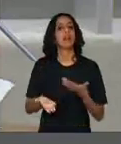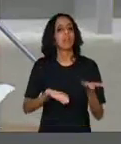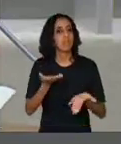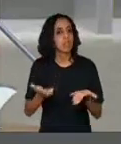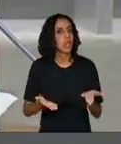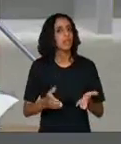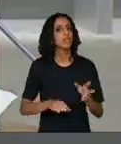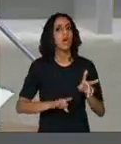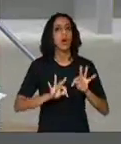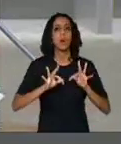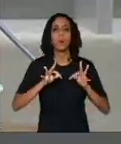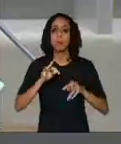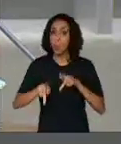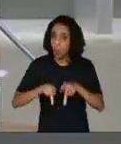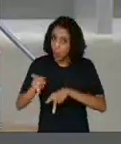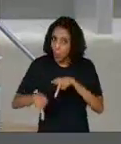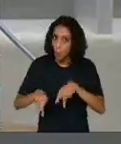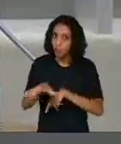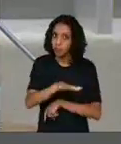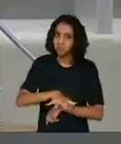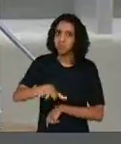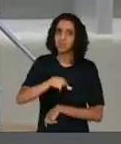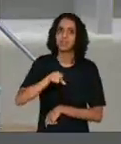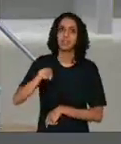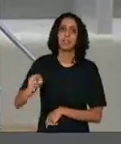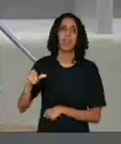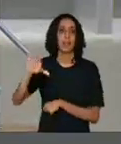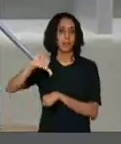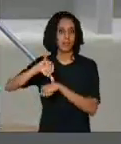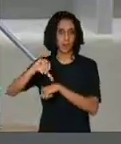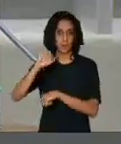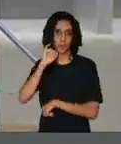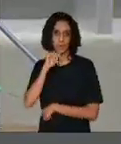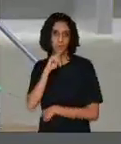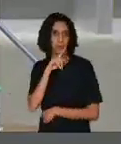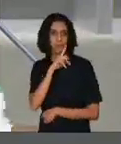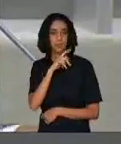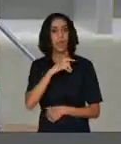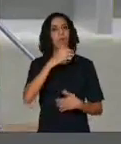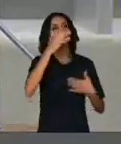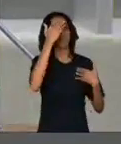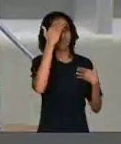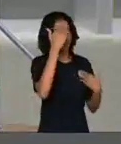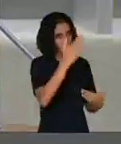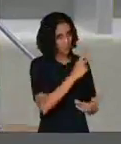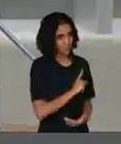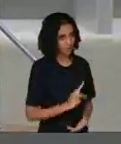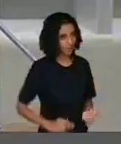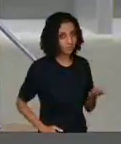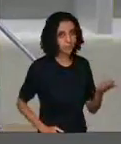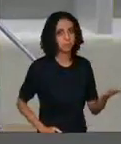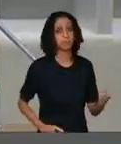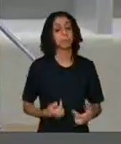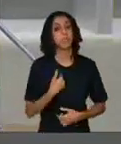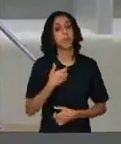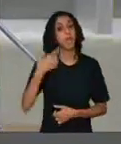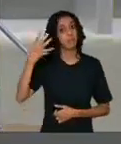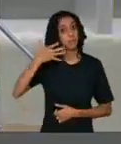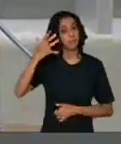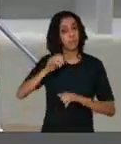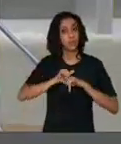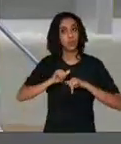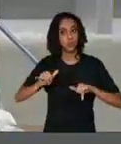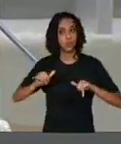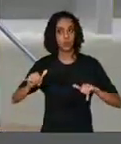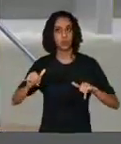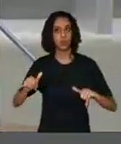a população do nosso, da nossa capital. Muito obrigada, senhor presidente, e eu peço a divulgação